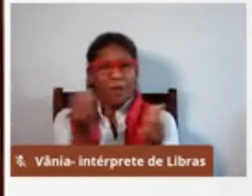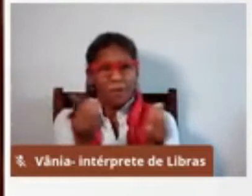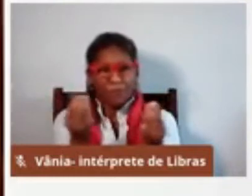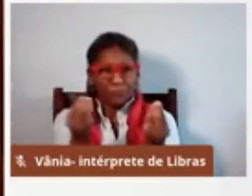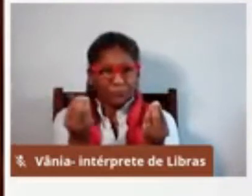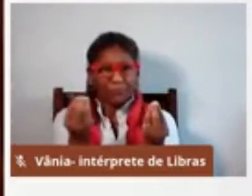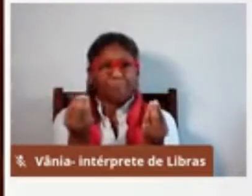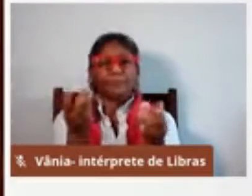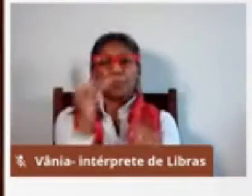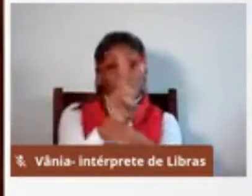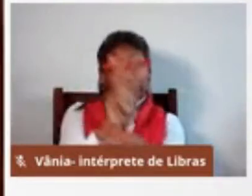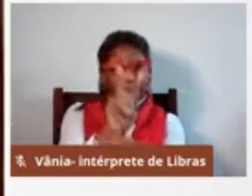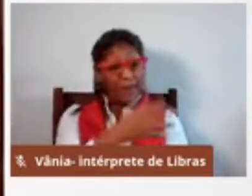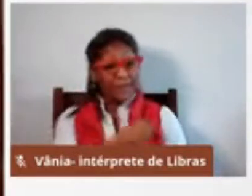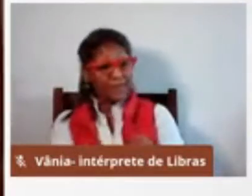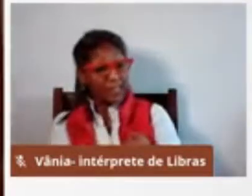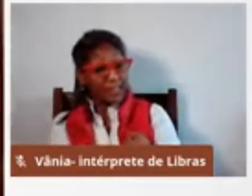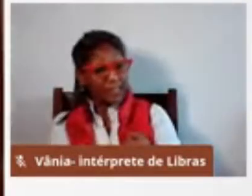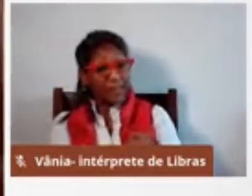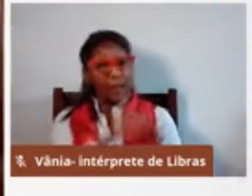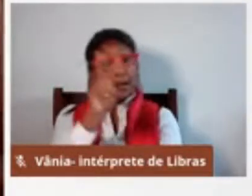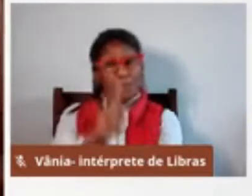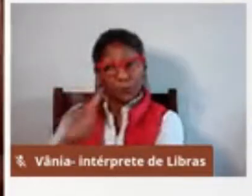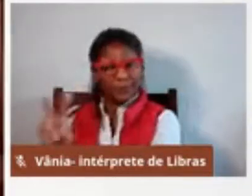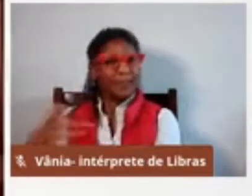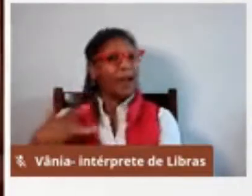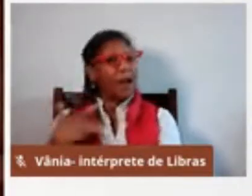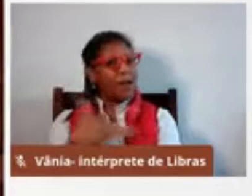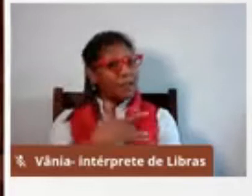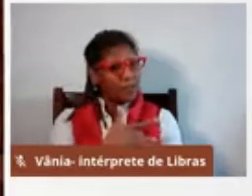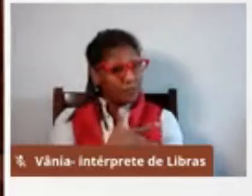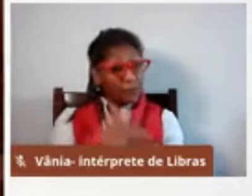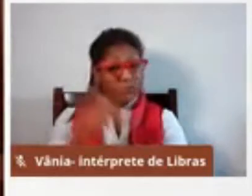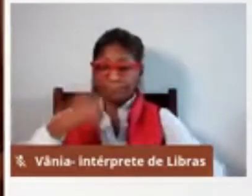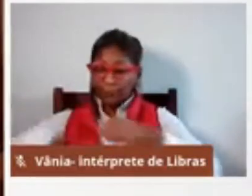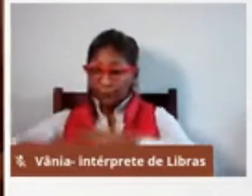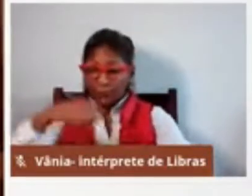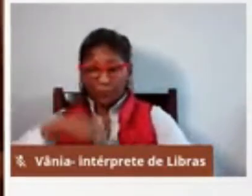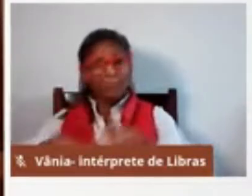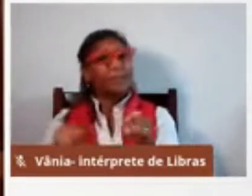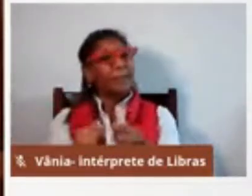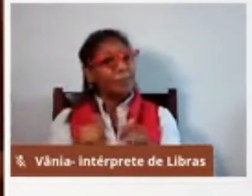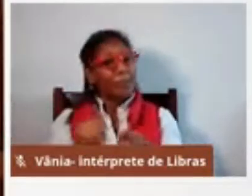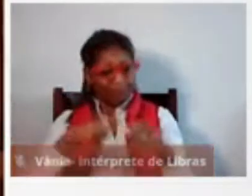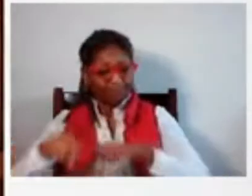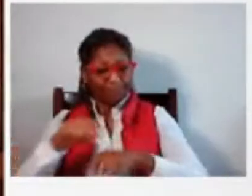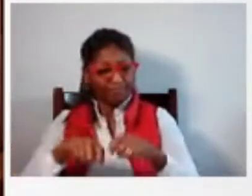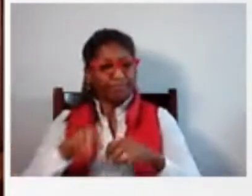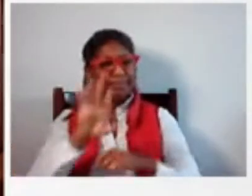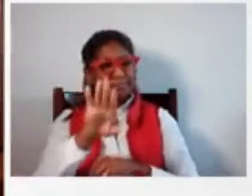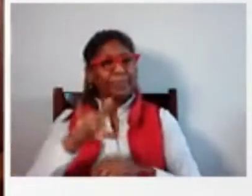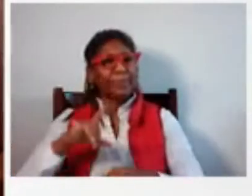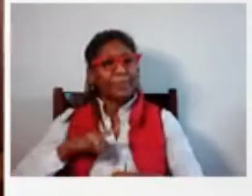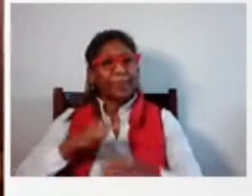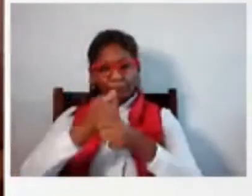a proteção à vida, à saúde das pessoas, com a manutenção das atividades econômicas. Uma série de indicadores que